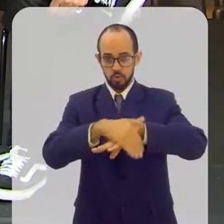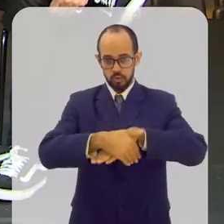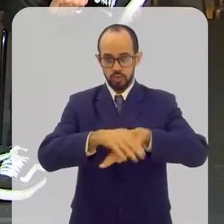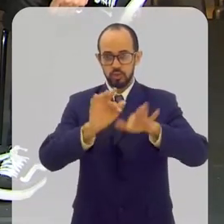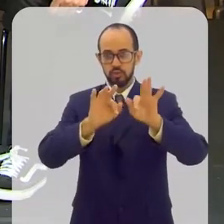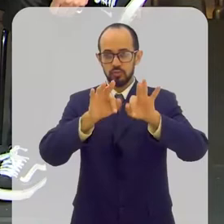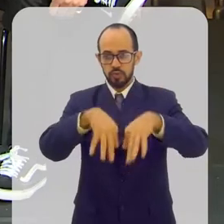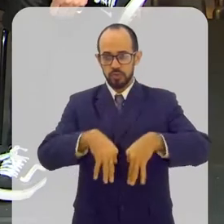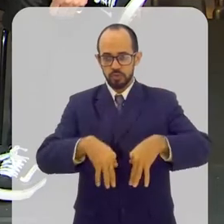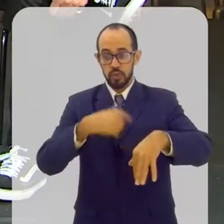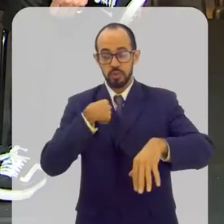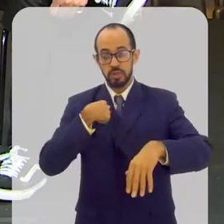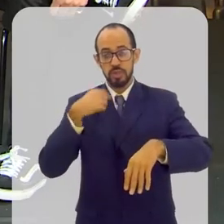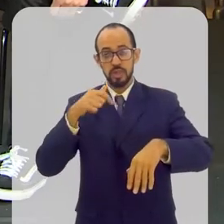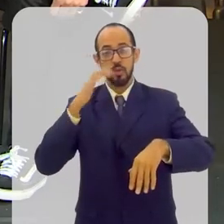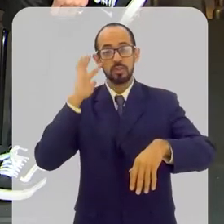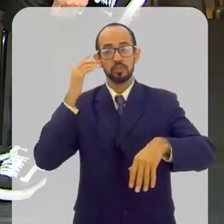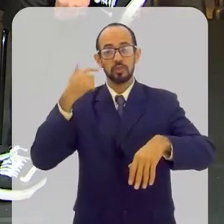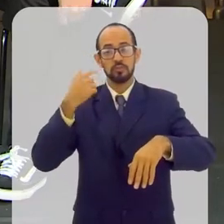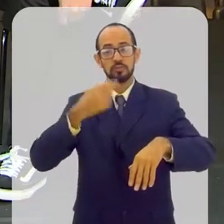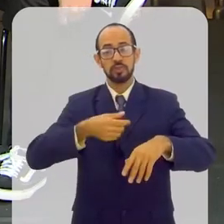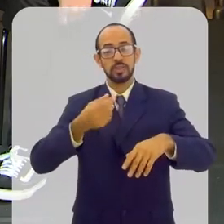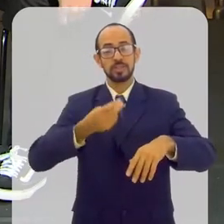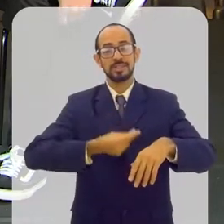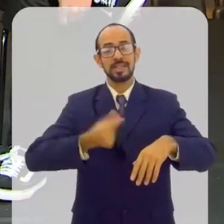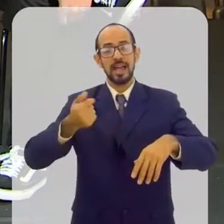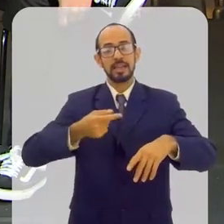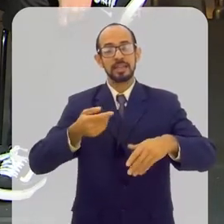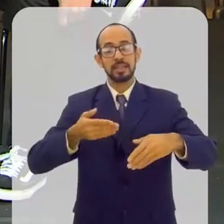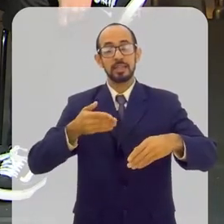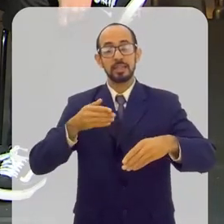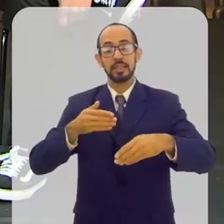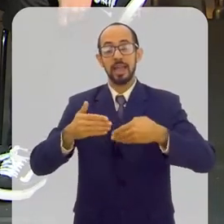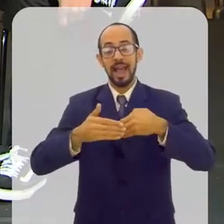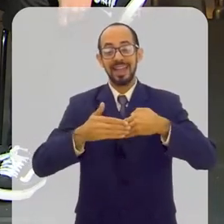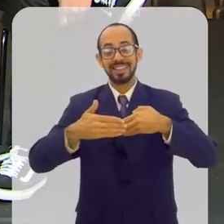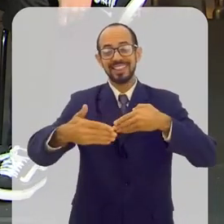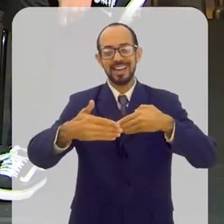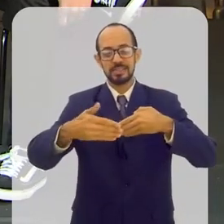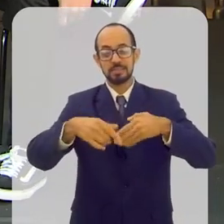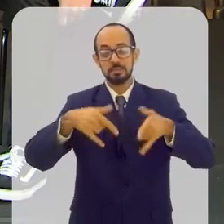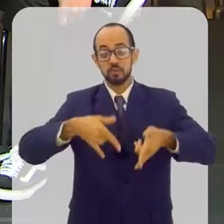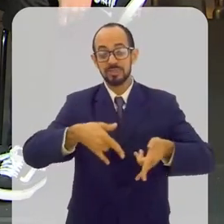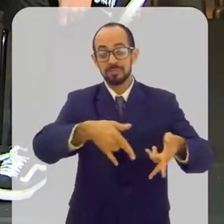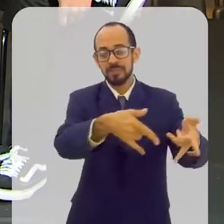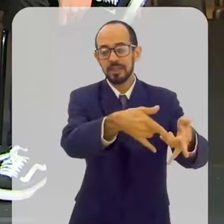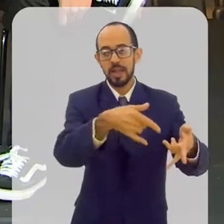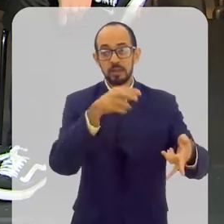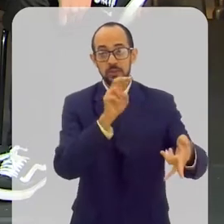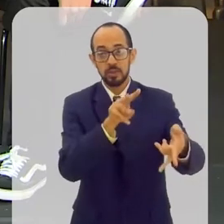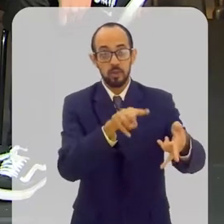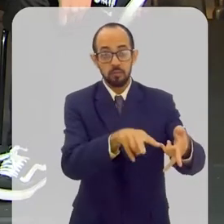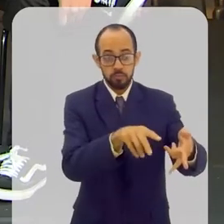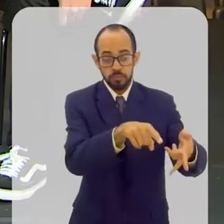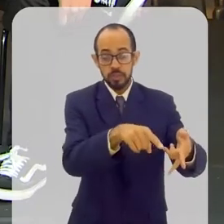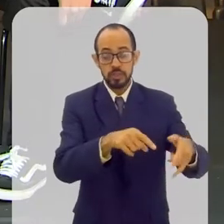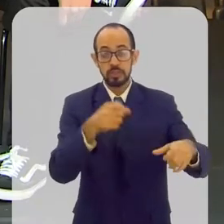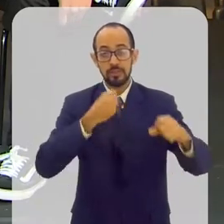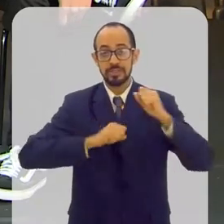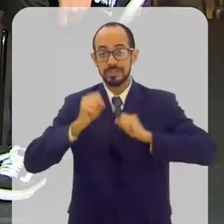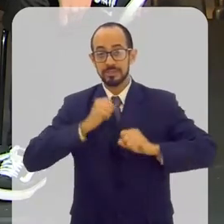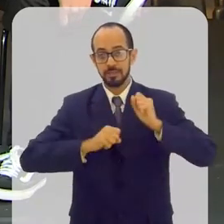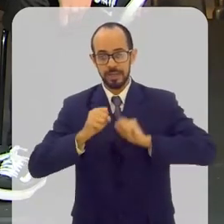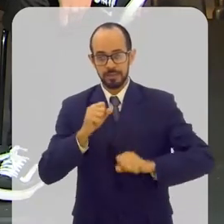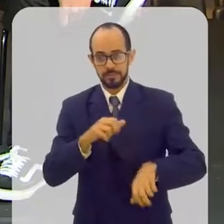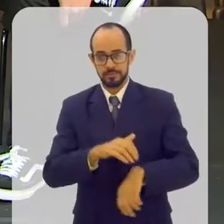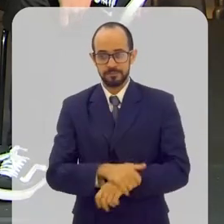encerrou, a Luzia, não sei porquê, ao invés de sair pela frente, saiu pelos fundos, saiu dentro do cemitério, falei, ai meu Deus, desesperada. E